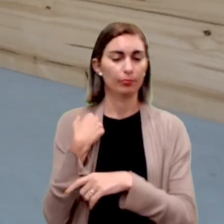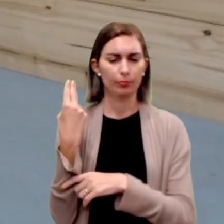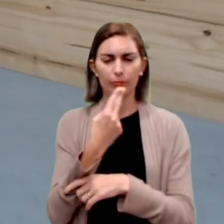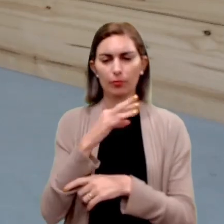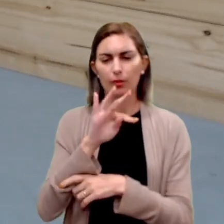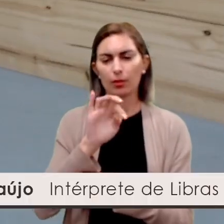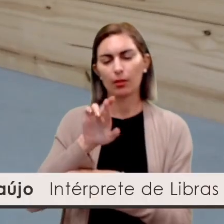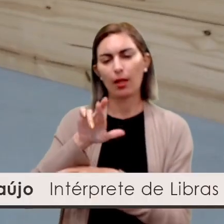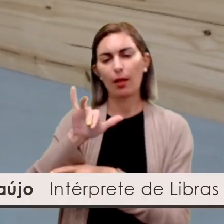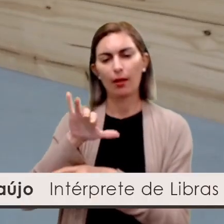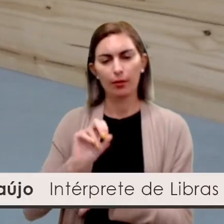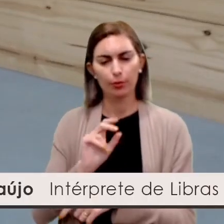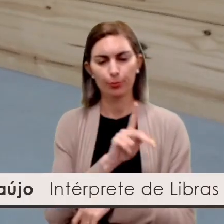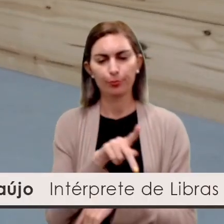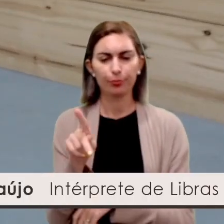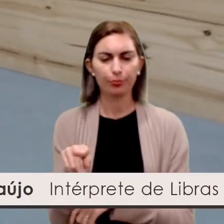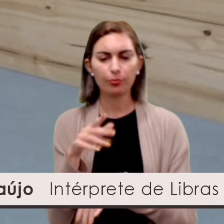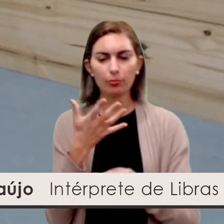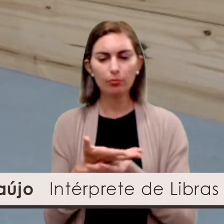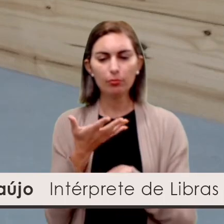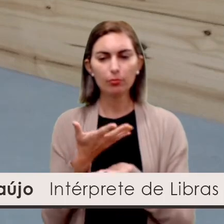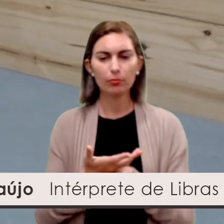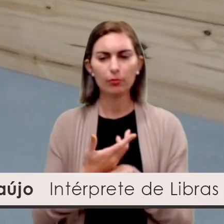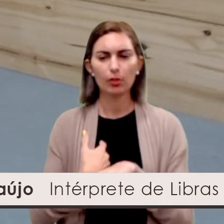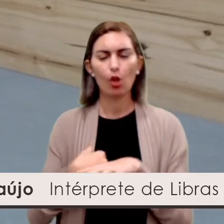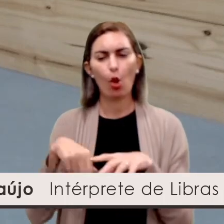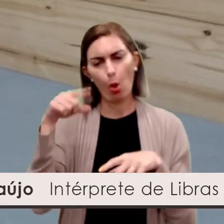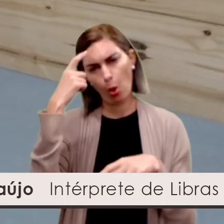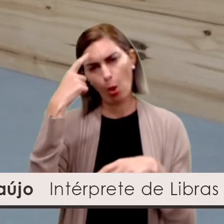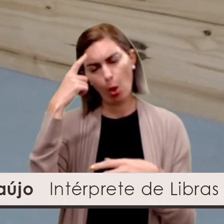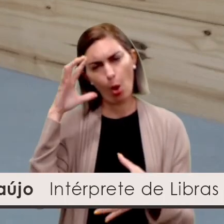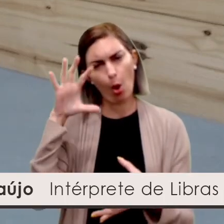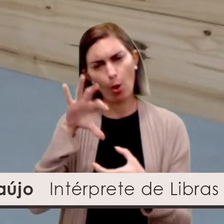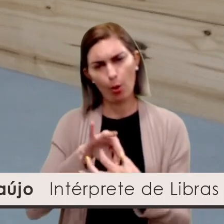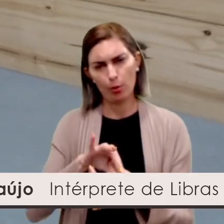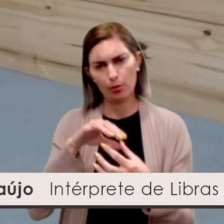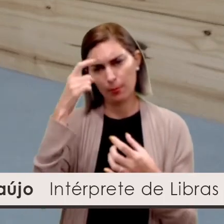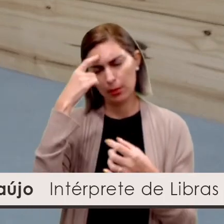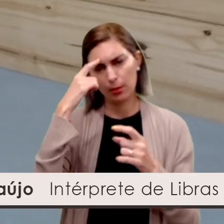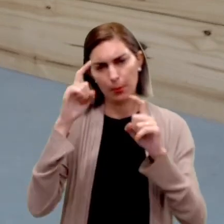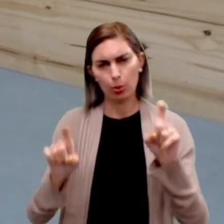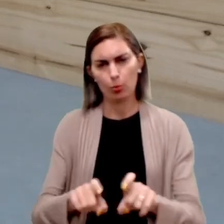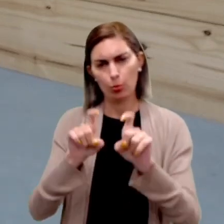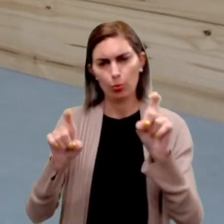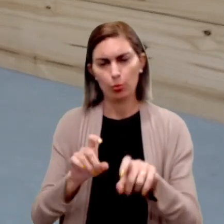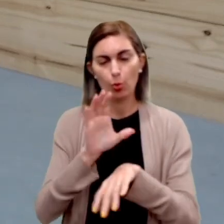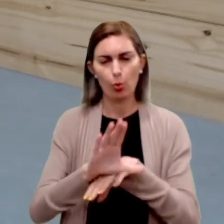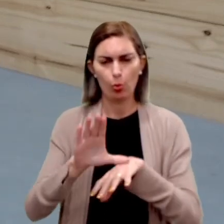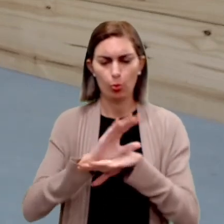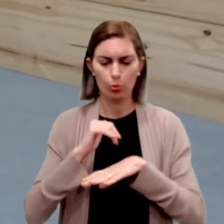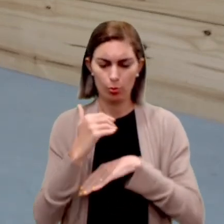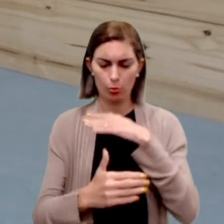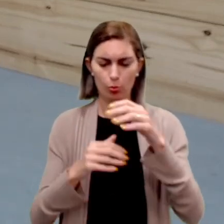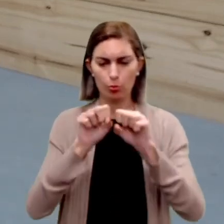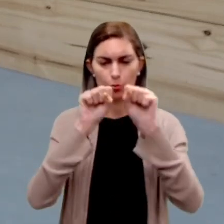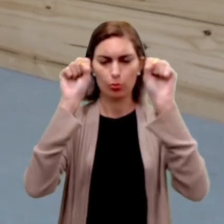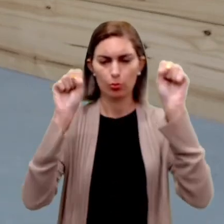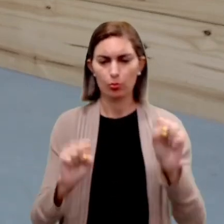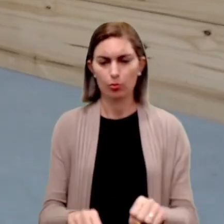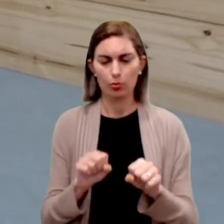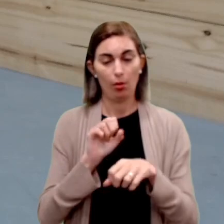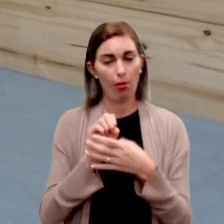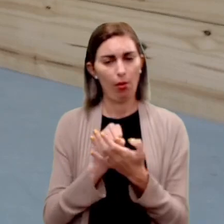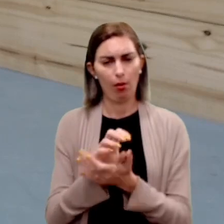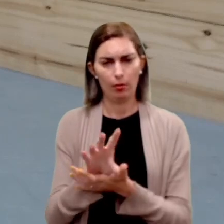Técio Cavalcante, sou professor da disciplina de Lógica e Pensamento Computacional, do curso de Desenvolvimento de Sistemas da